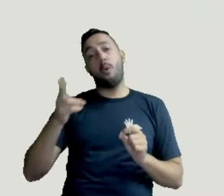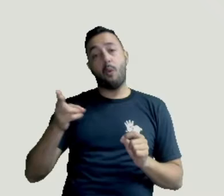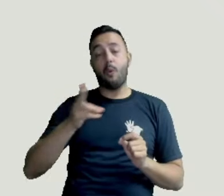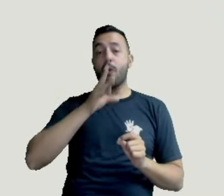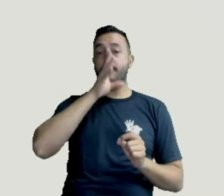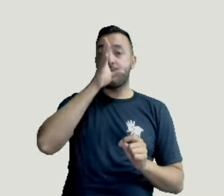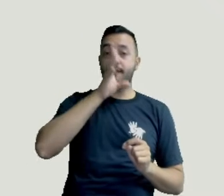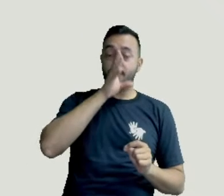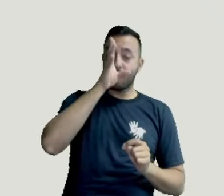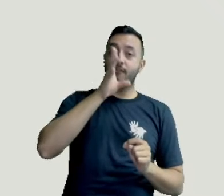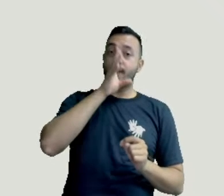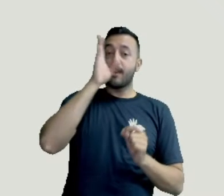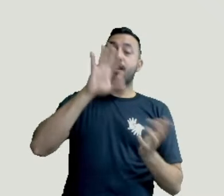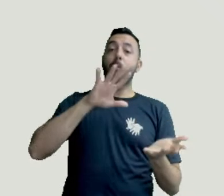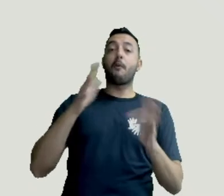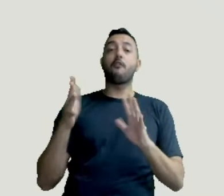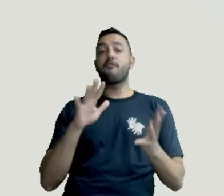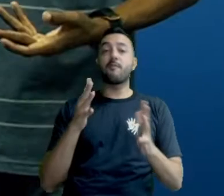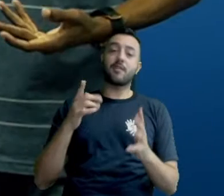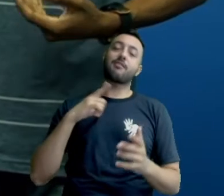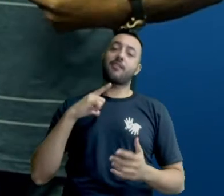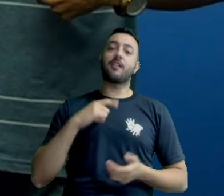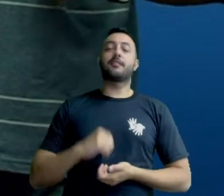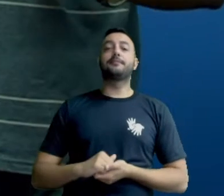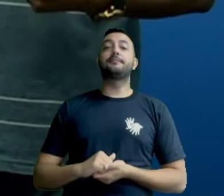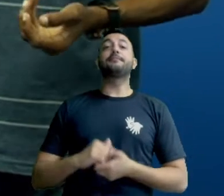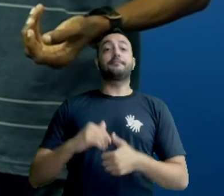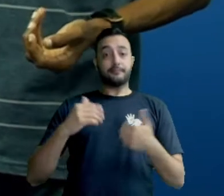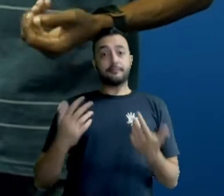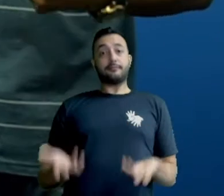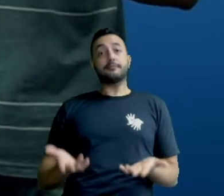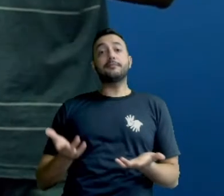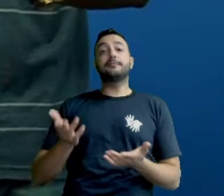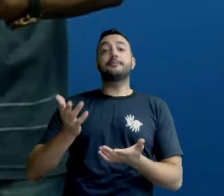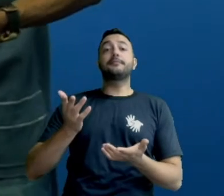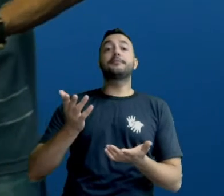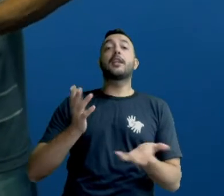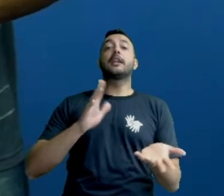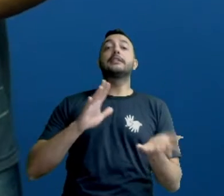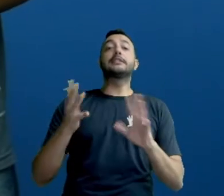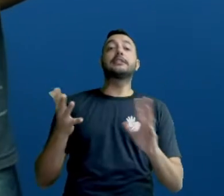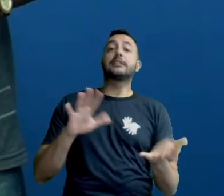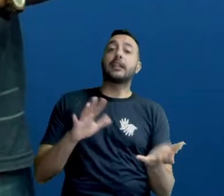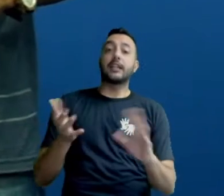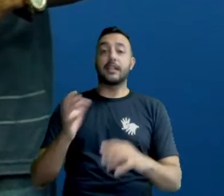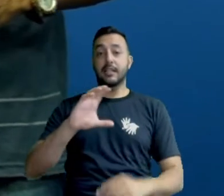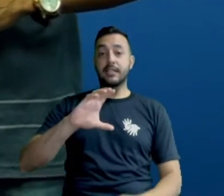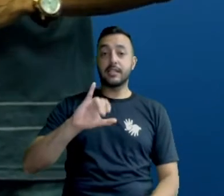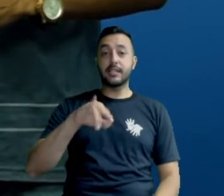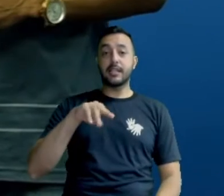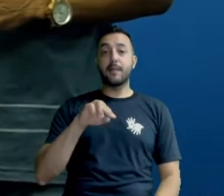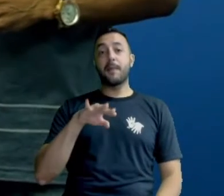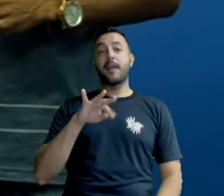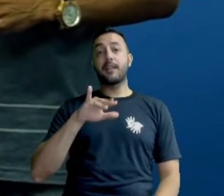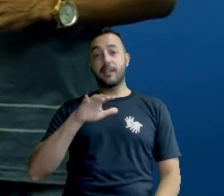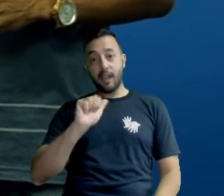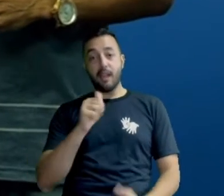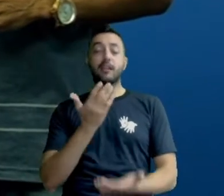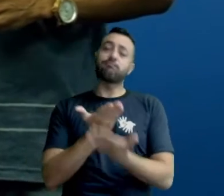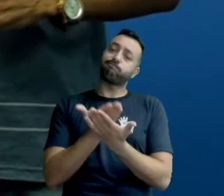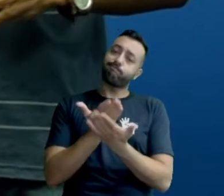interferência que esse movimento pode ter. Então, é a cinemática que estuda os